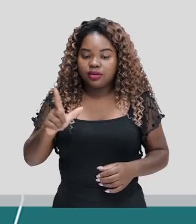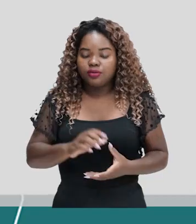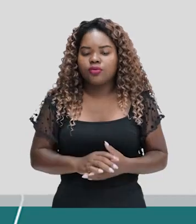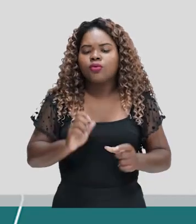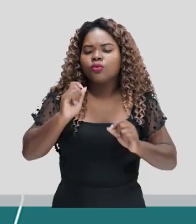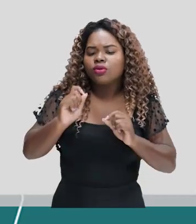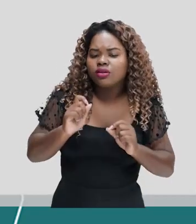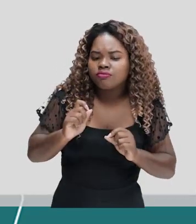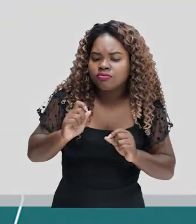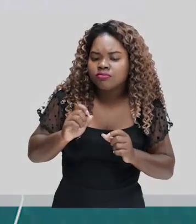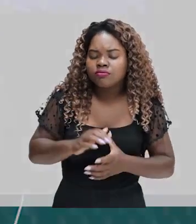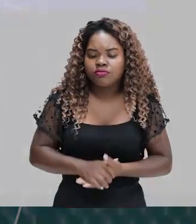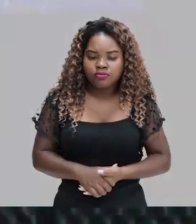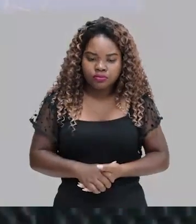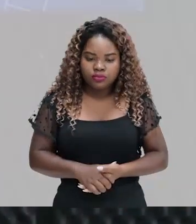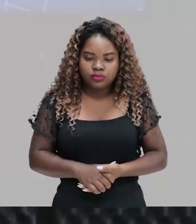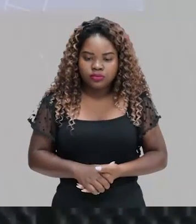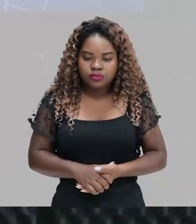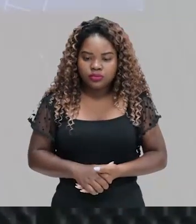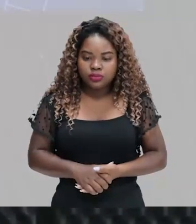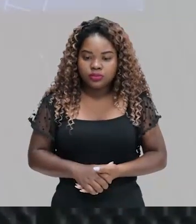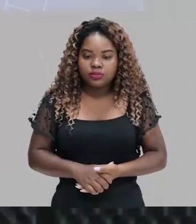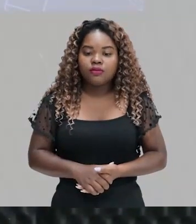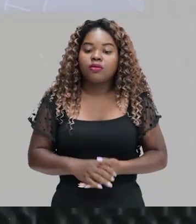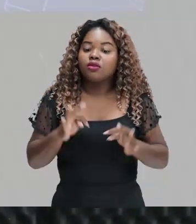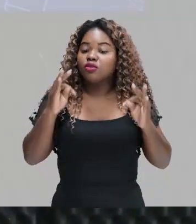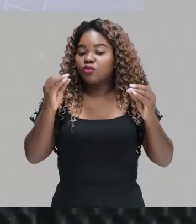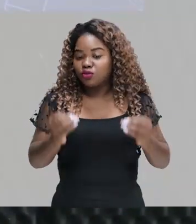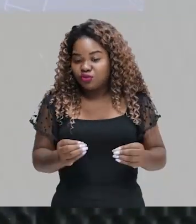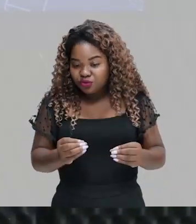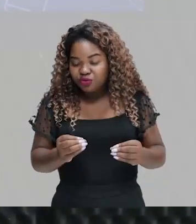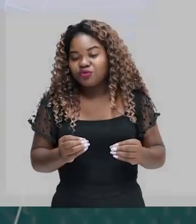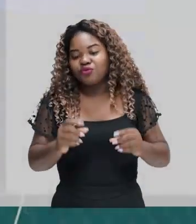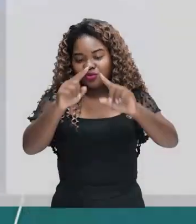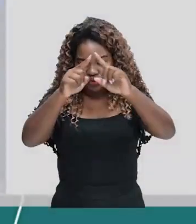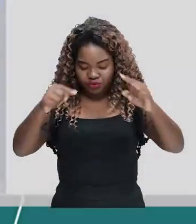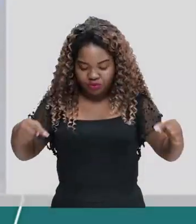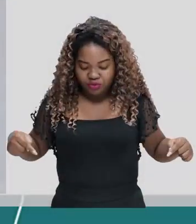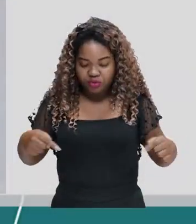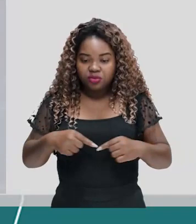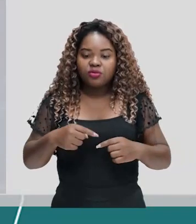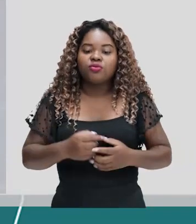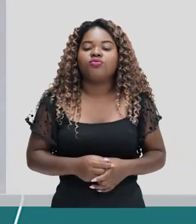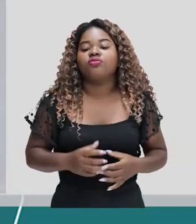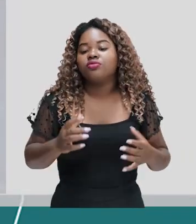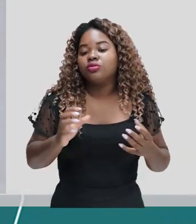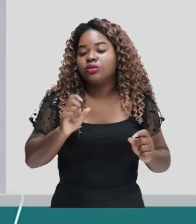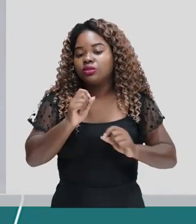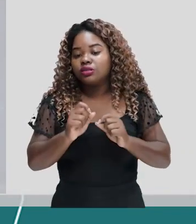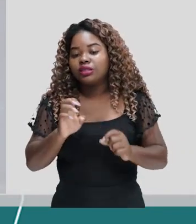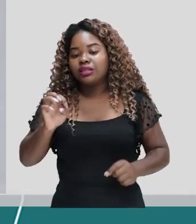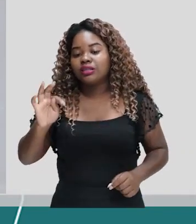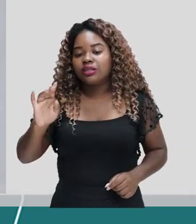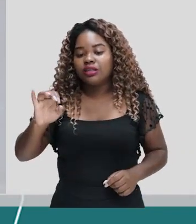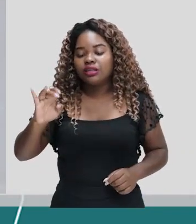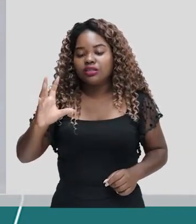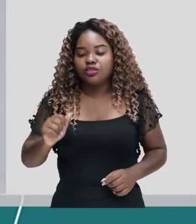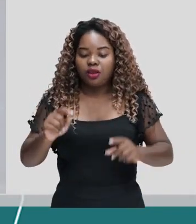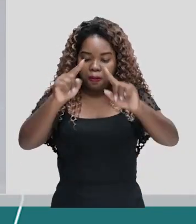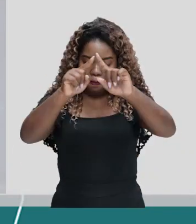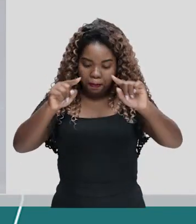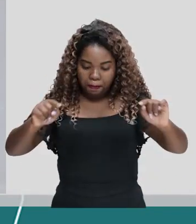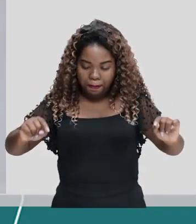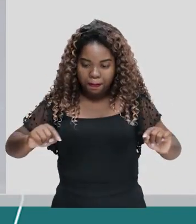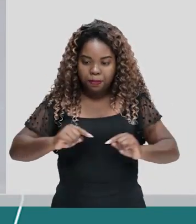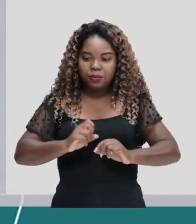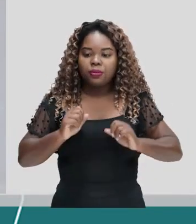o que esse cara tem? Ele só trabalhava com tudo aquilo e mais um pouco de estética com essa figura da composição triangular,